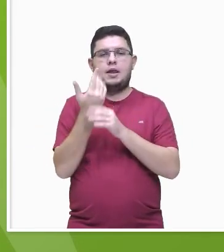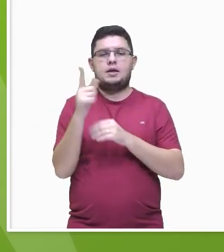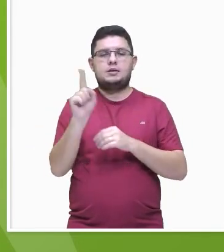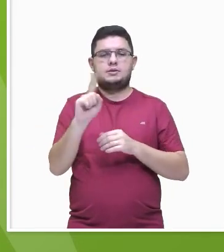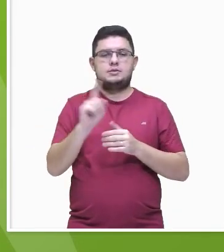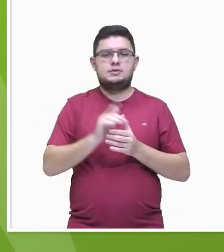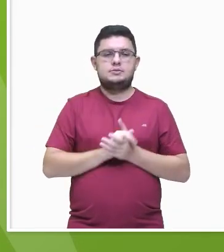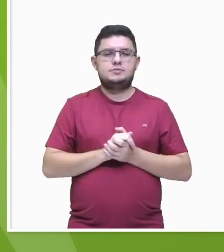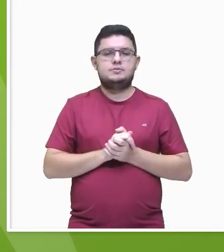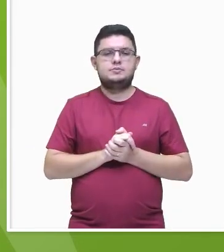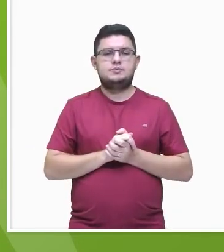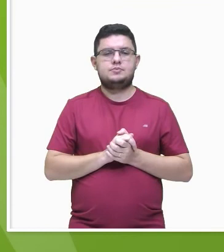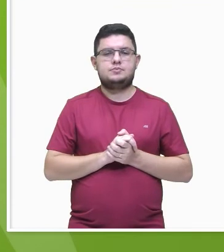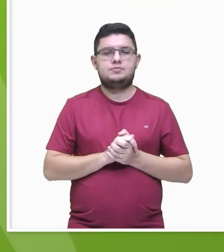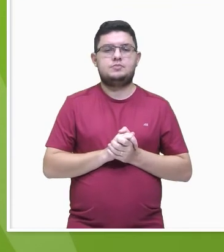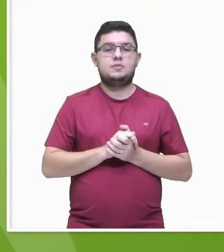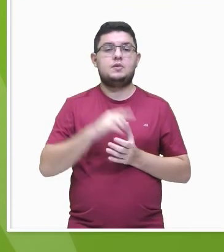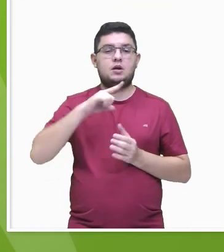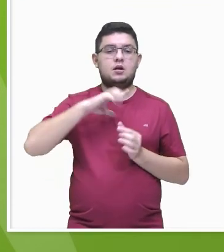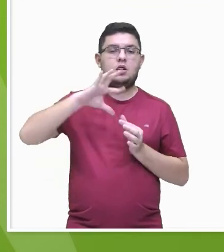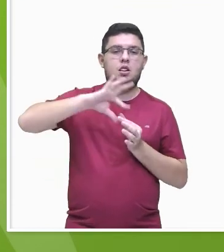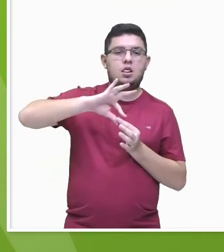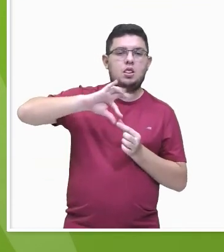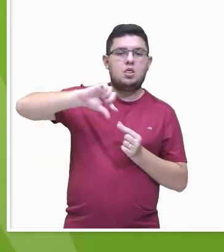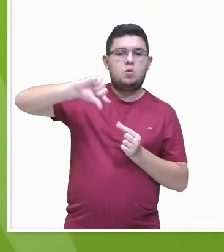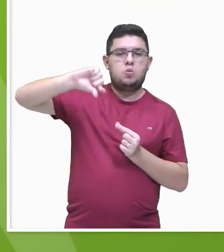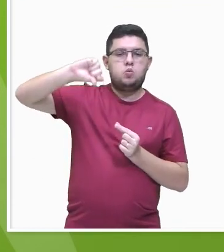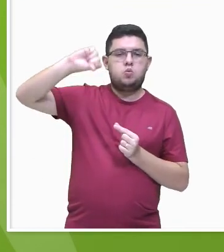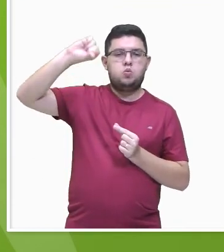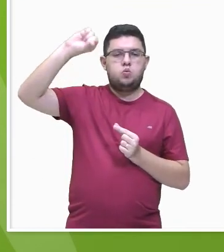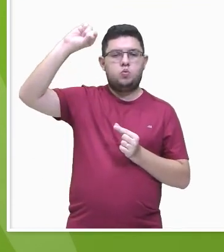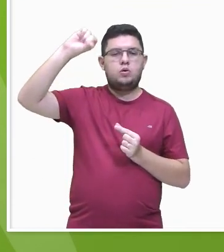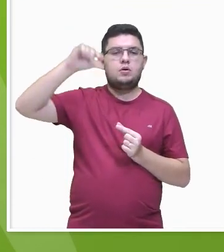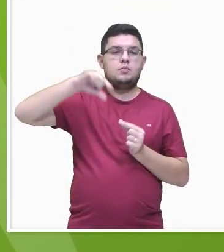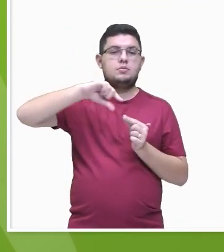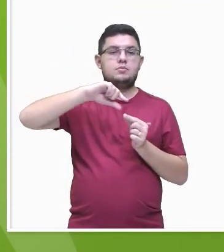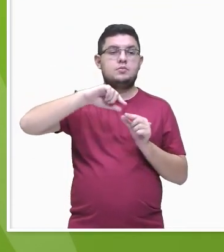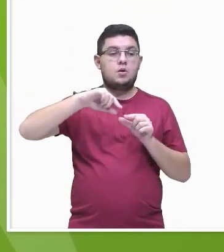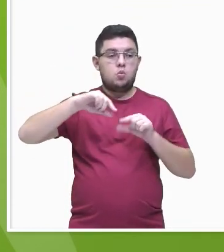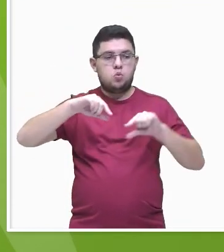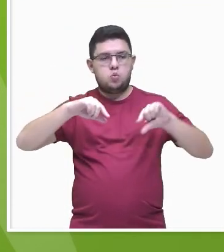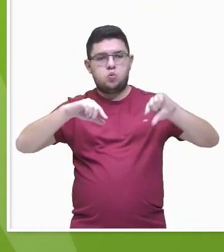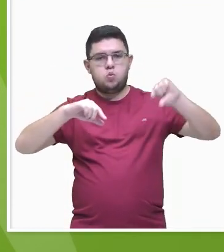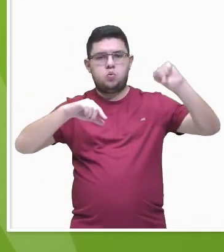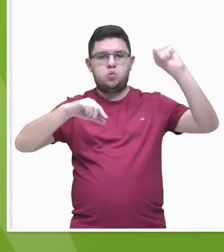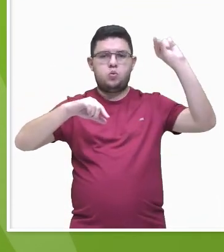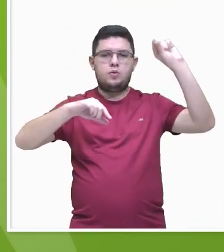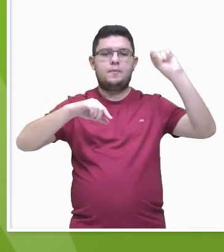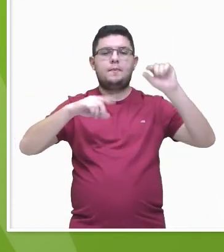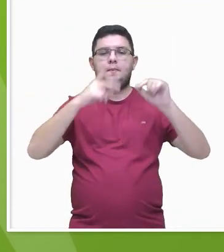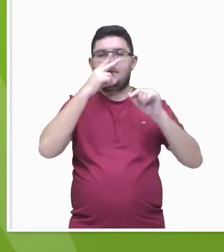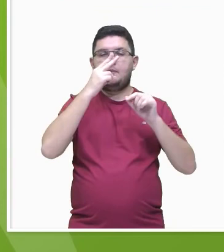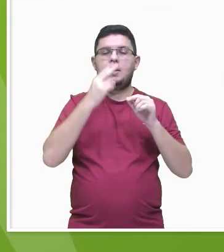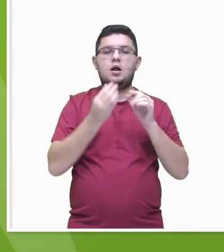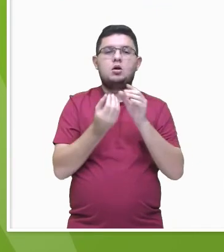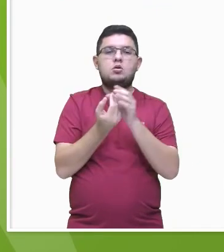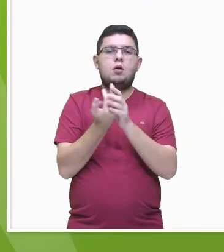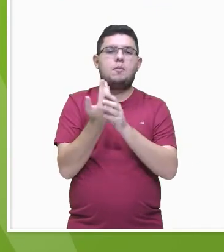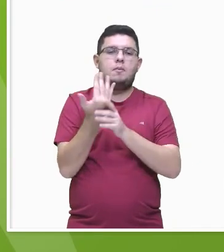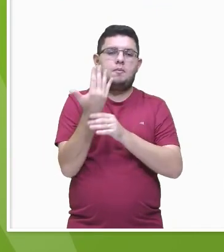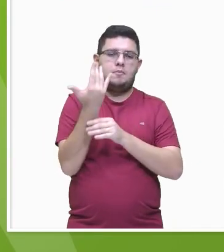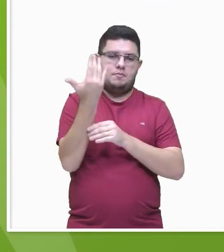mais alongados e ramificados, né? Como se fossem umas raízes, ó. Dessa forma, são os braços